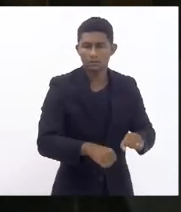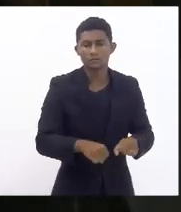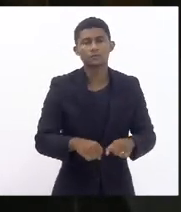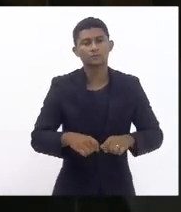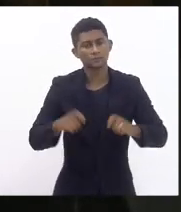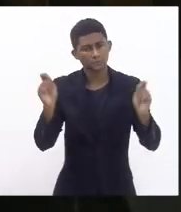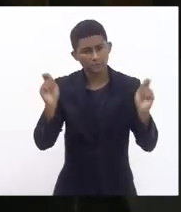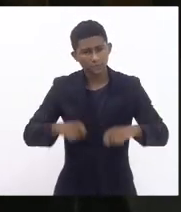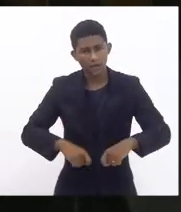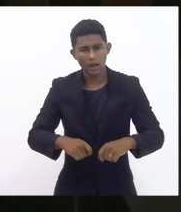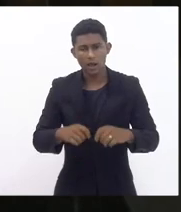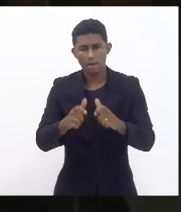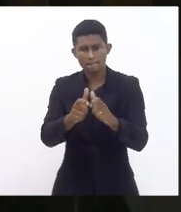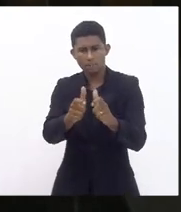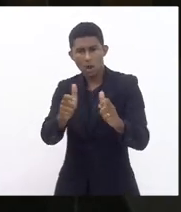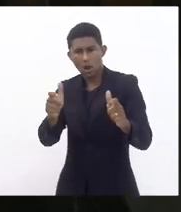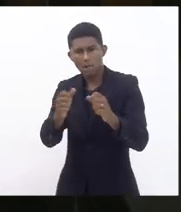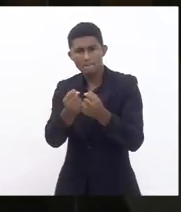essa produção.